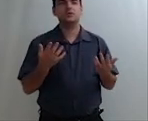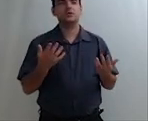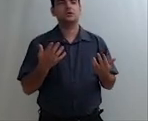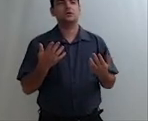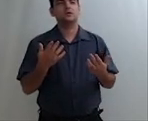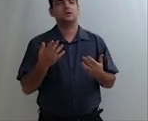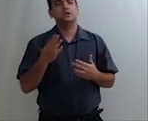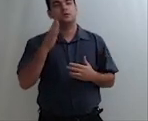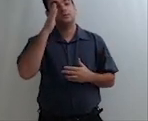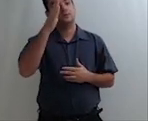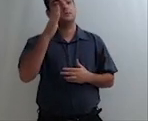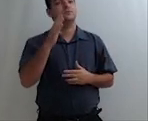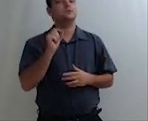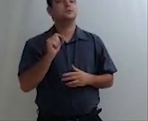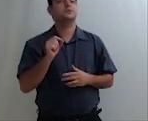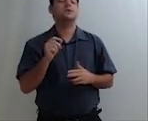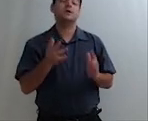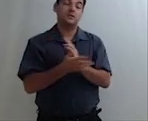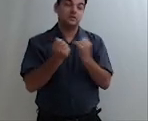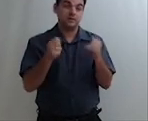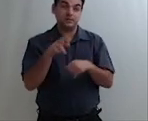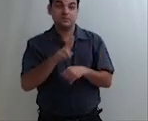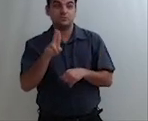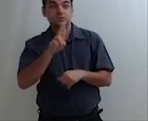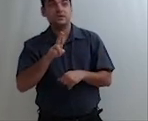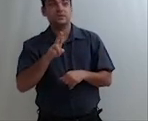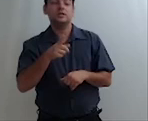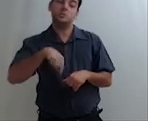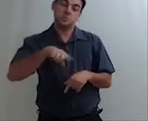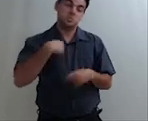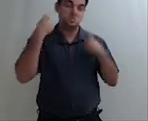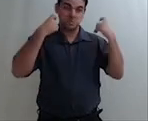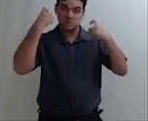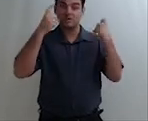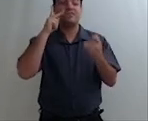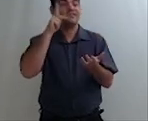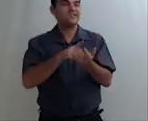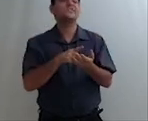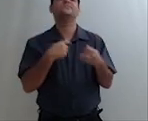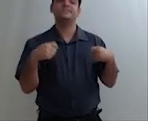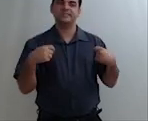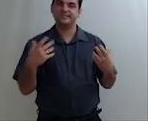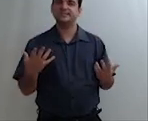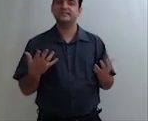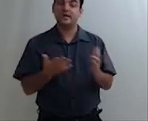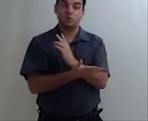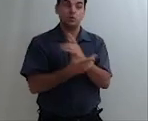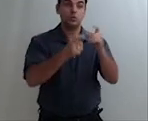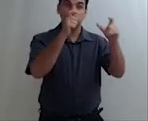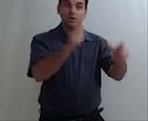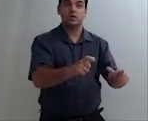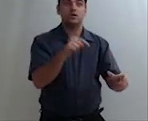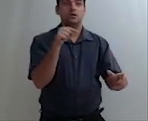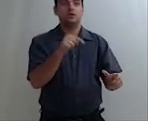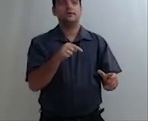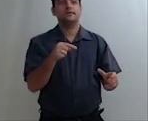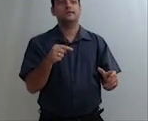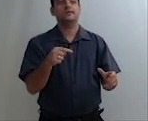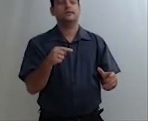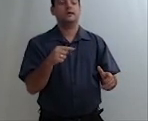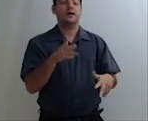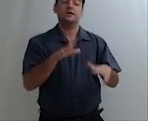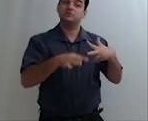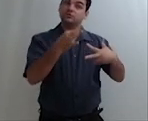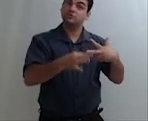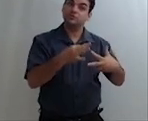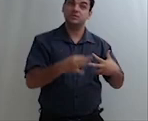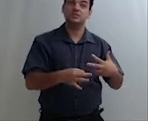sempre muito úteis a gente tem que também ter uma preocupação com a realidade e em algumas situações essa jurisprudência pode